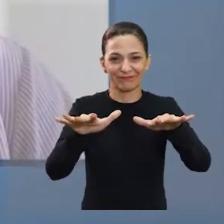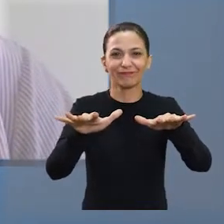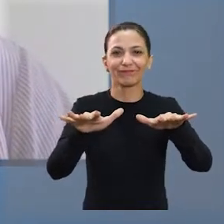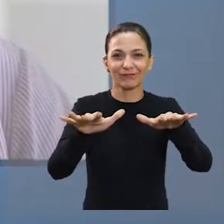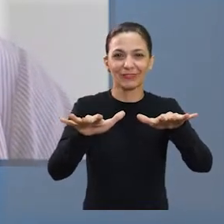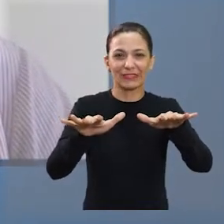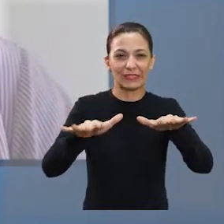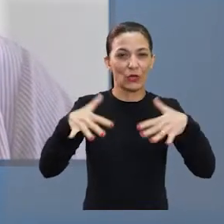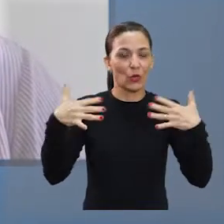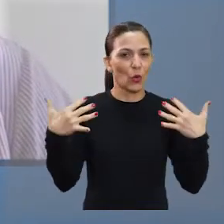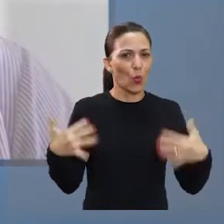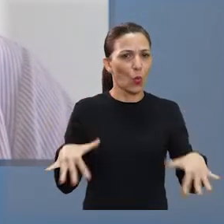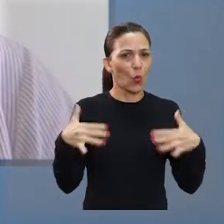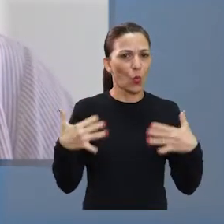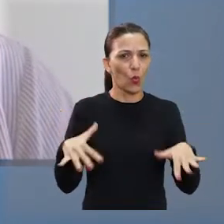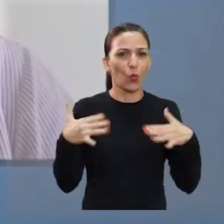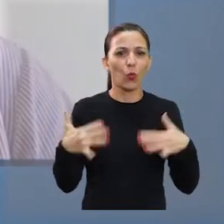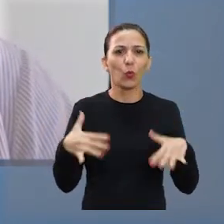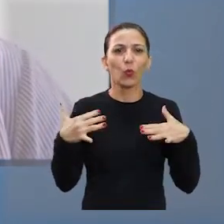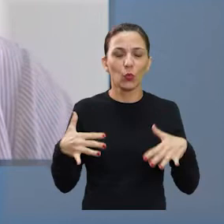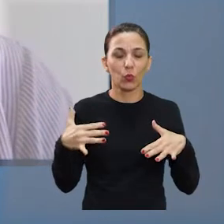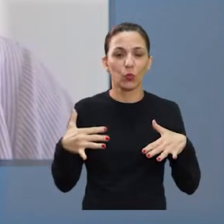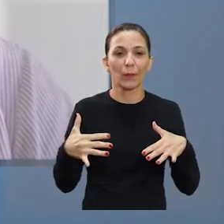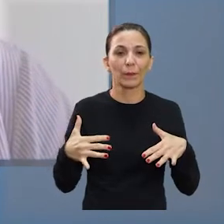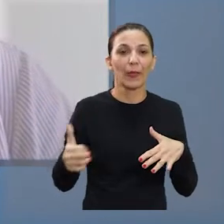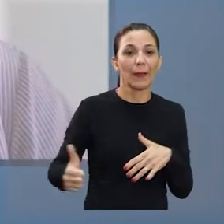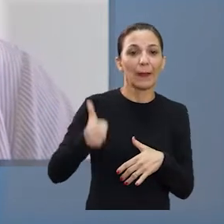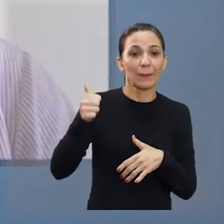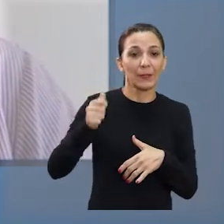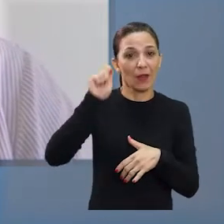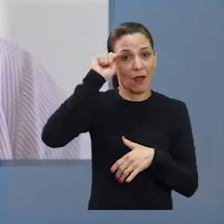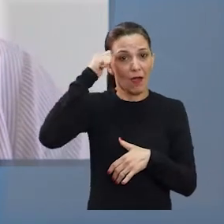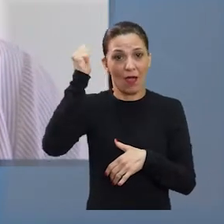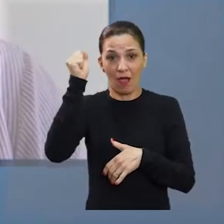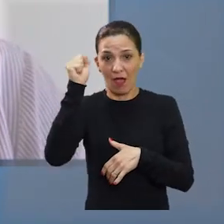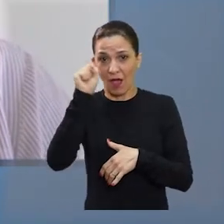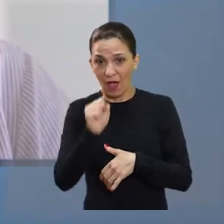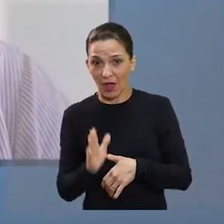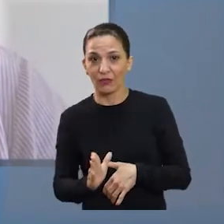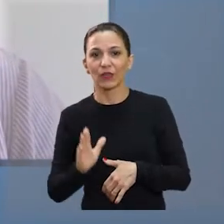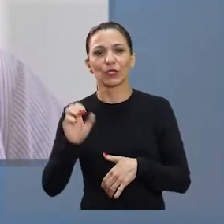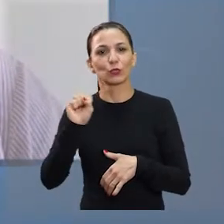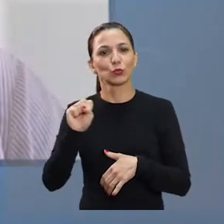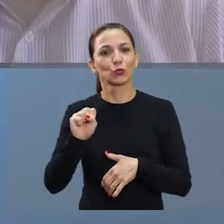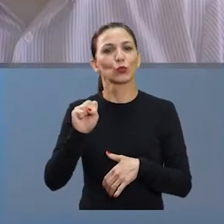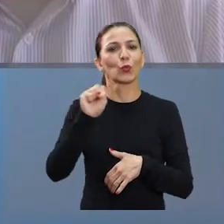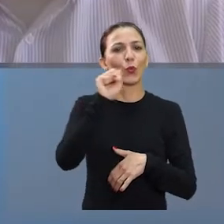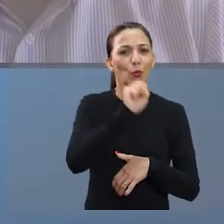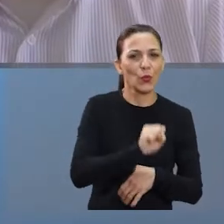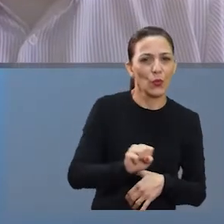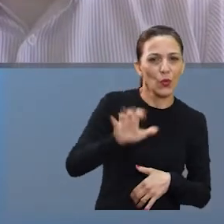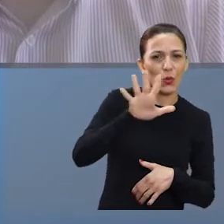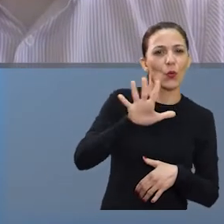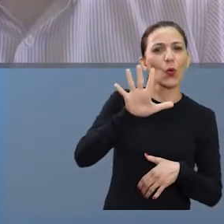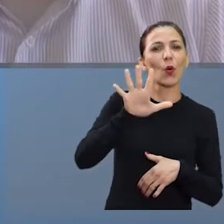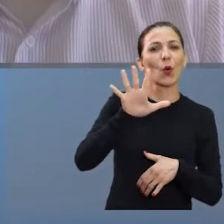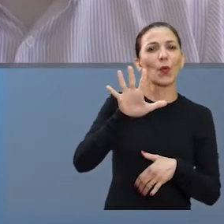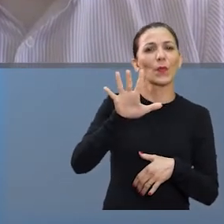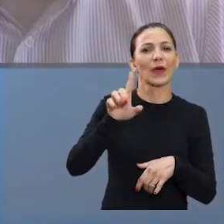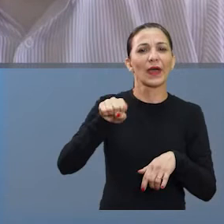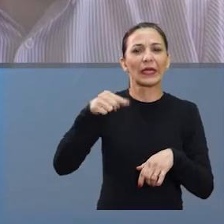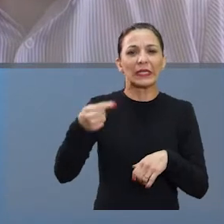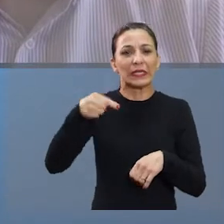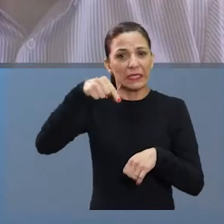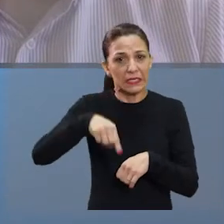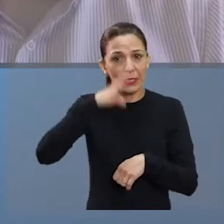isso levou a um aumento expressivo, né, muito grande da transmissibilidade do vírus. E isso fez com que houvesse,